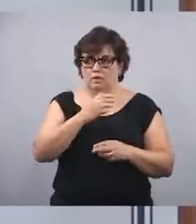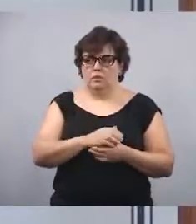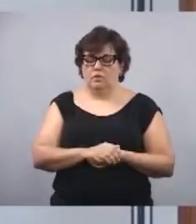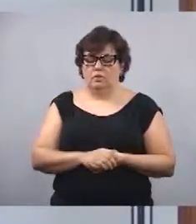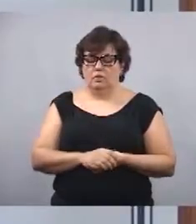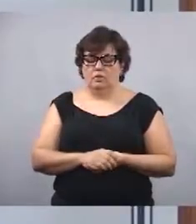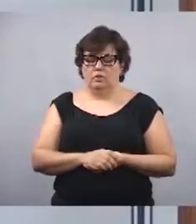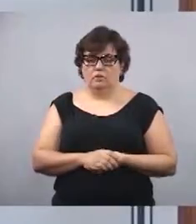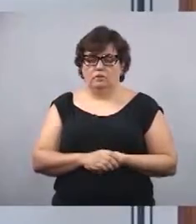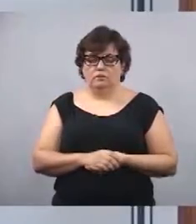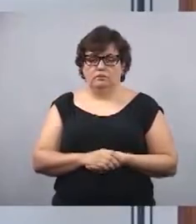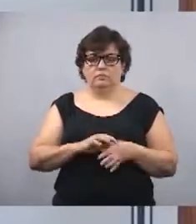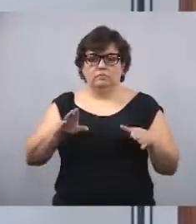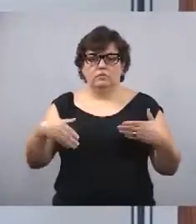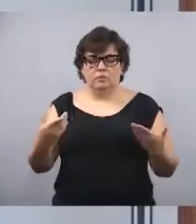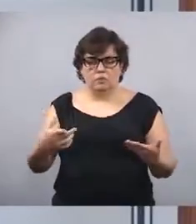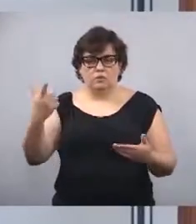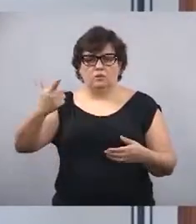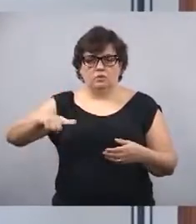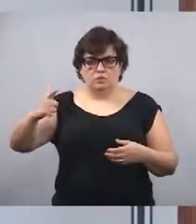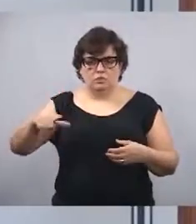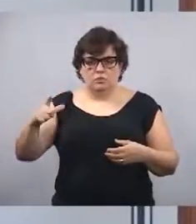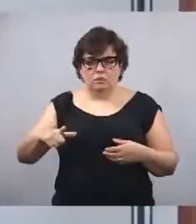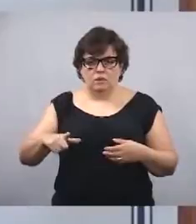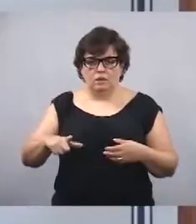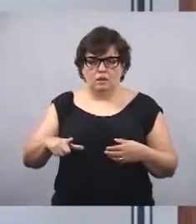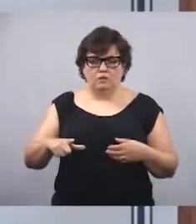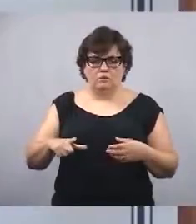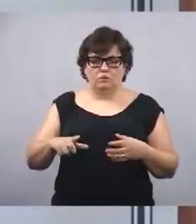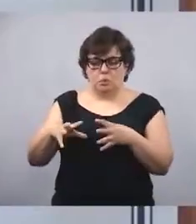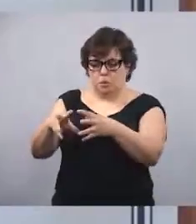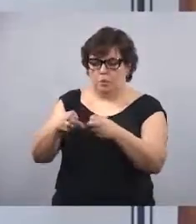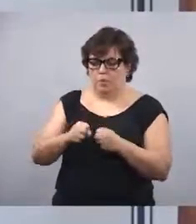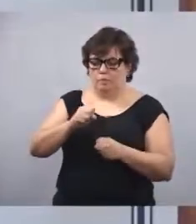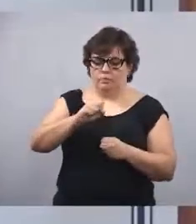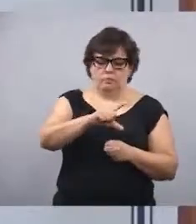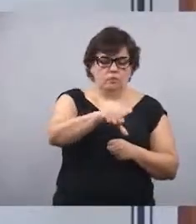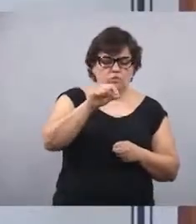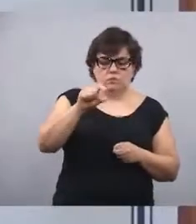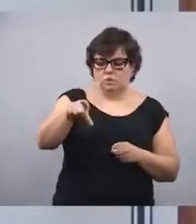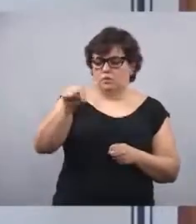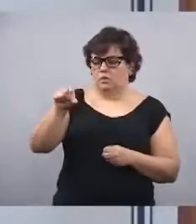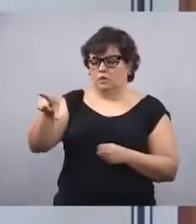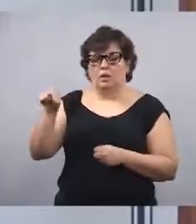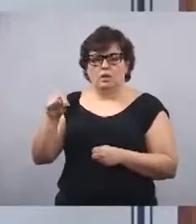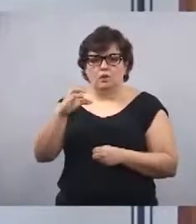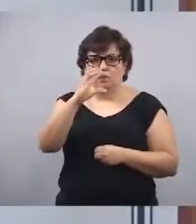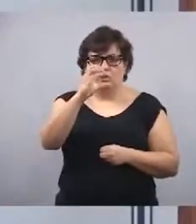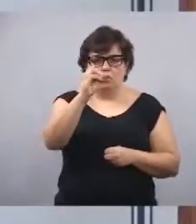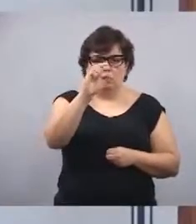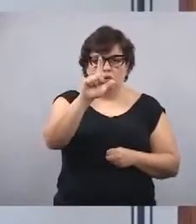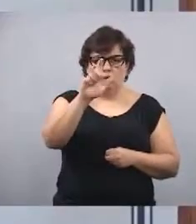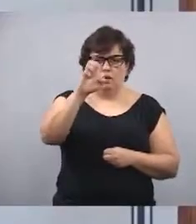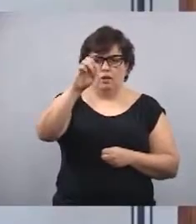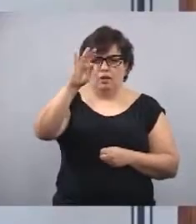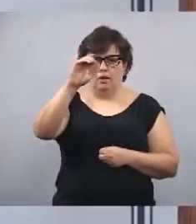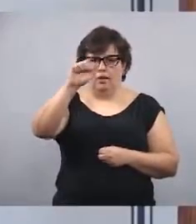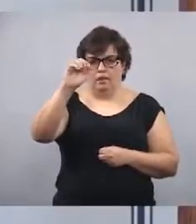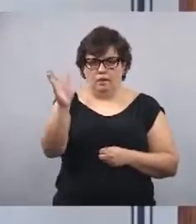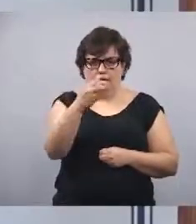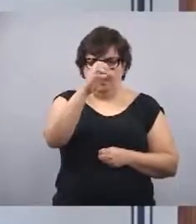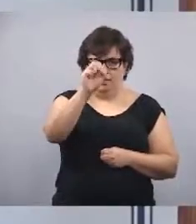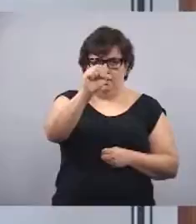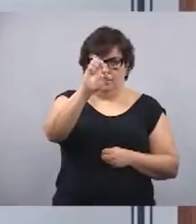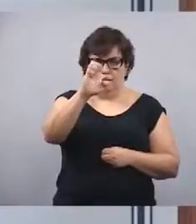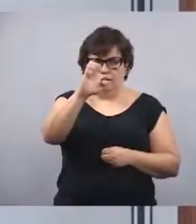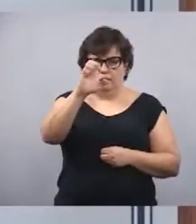não é implantada a coleta seletiva, minora um pouco o problema. Lixo já deixou de ser